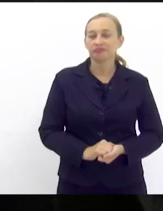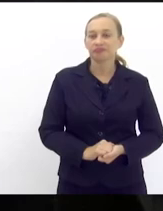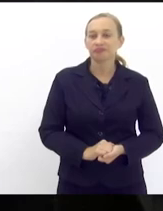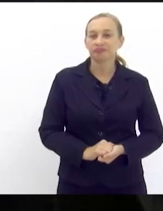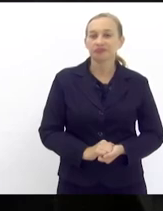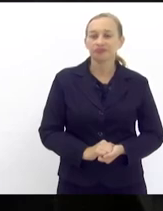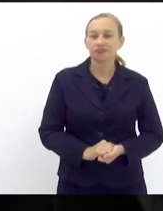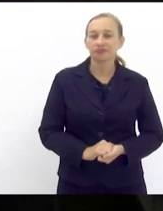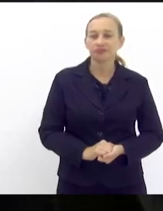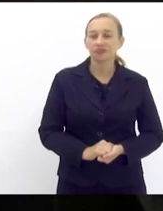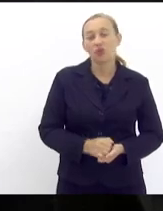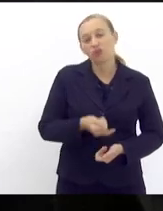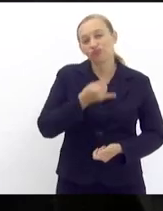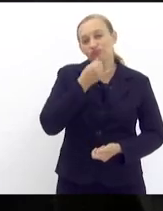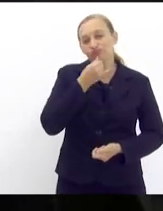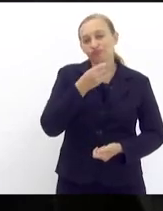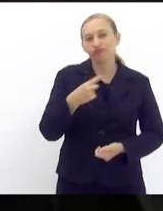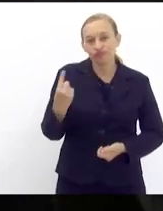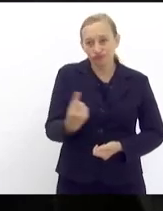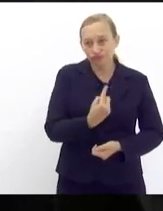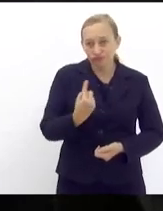estamos todos chocados